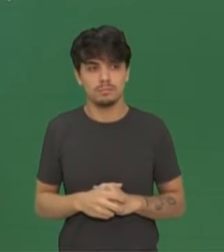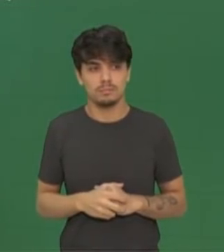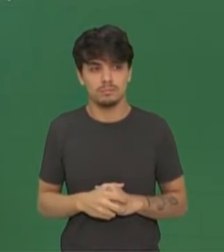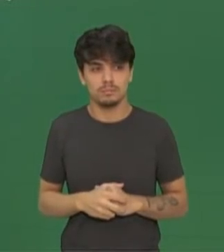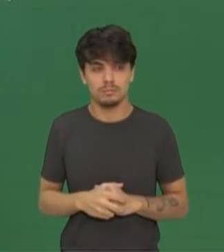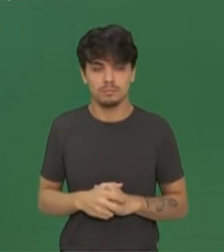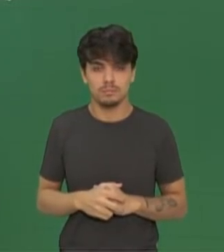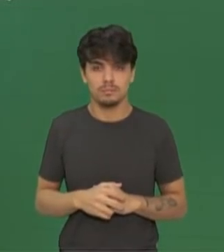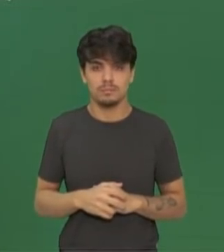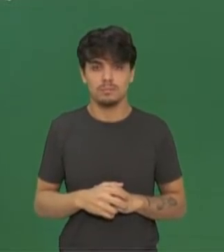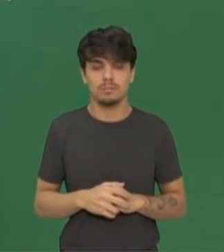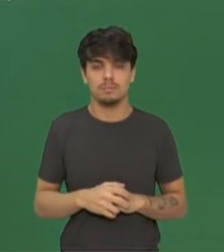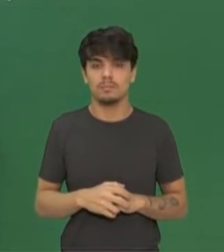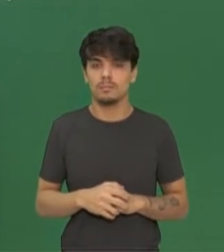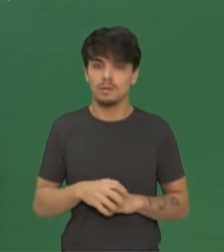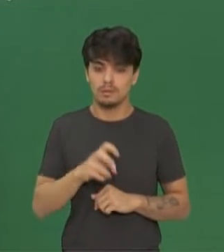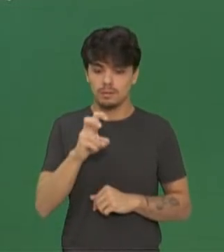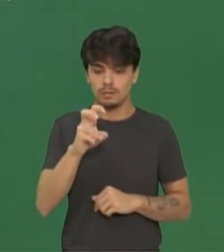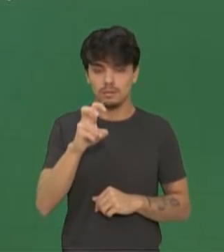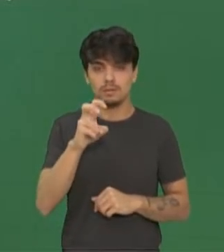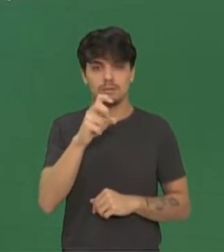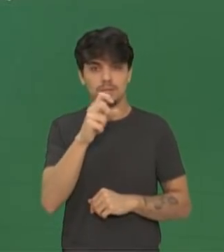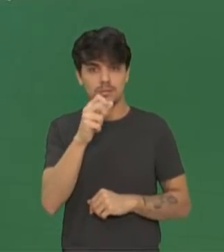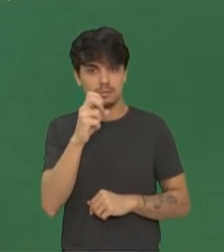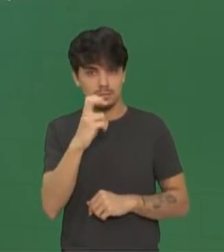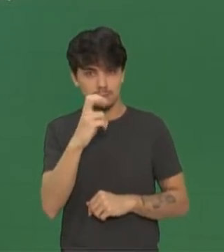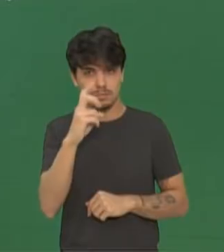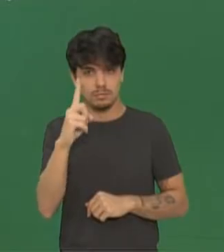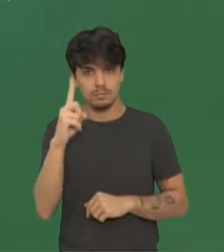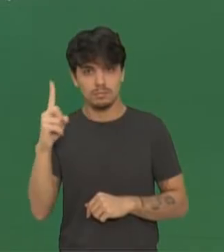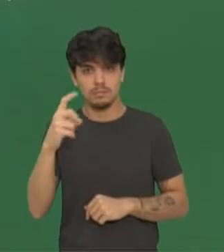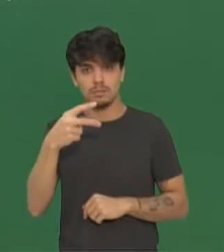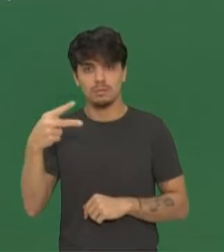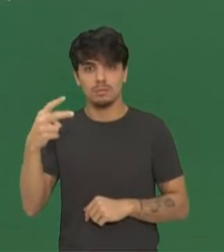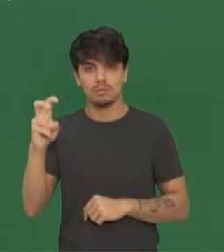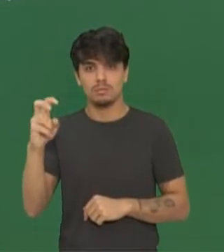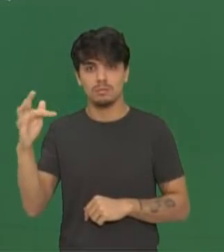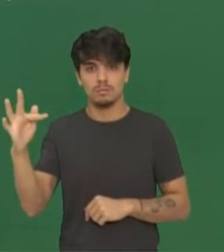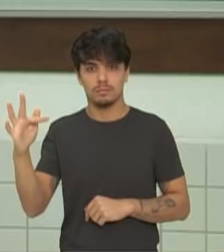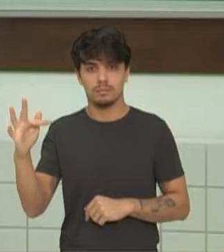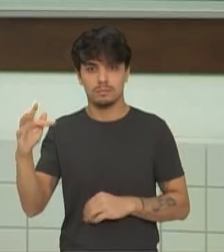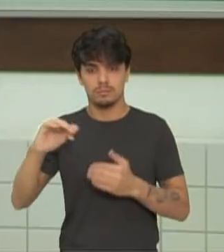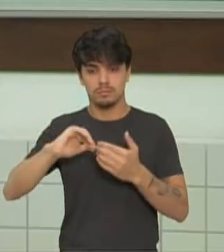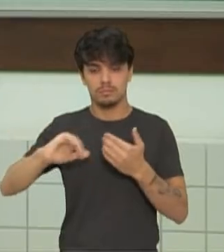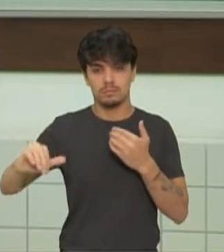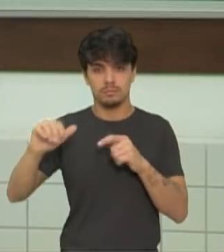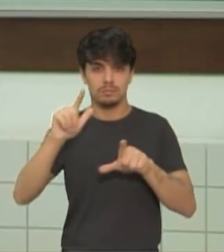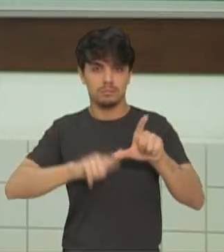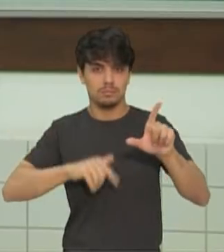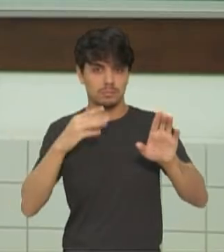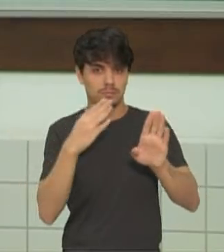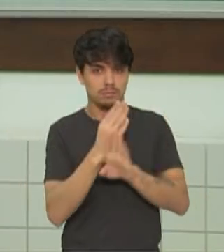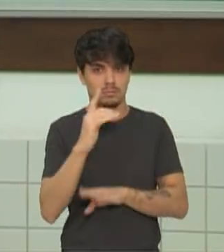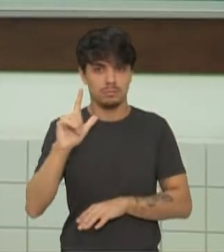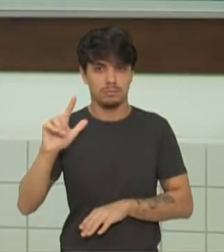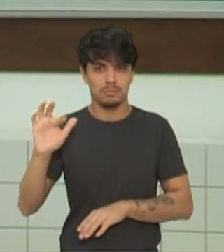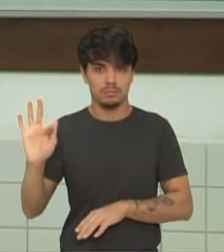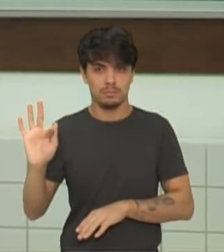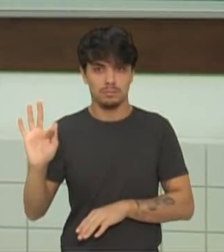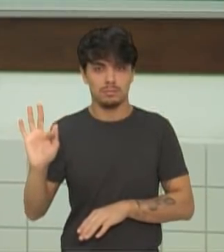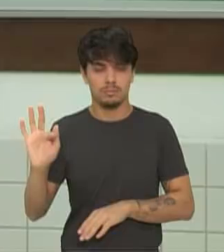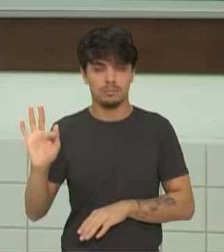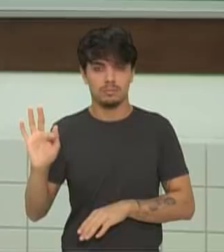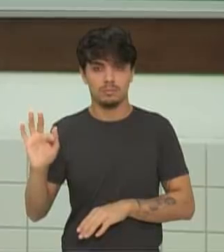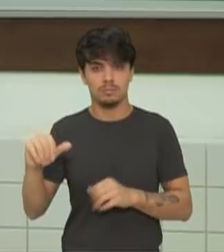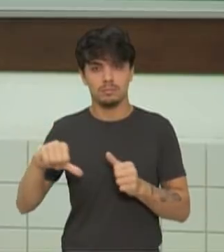511 igual a 5F. Isolando a incógnita F, Fahrenheit, está multiplicando,